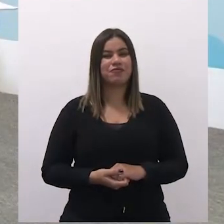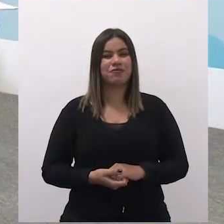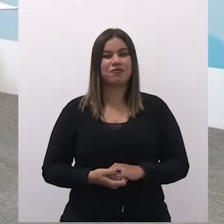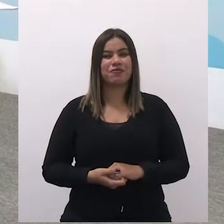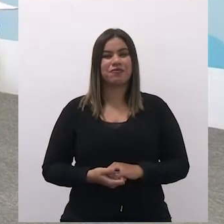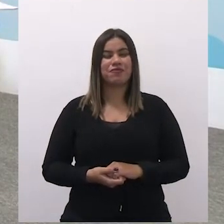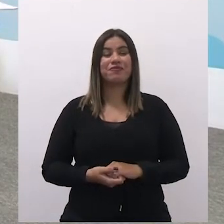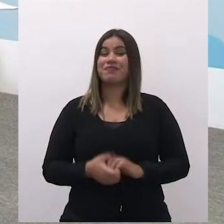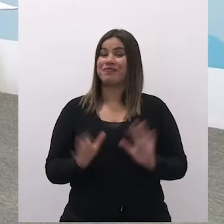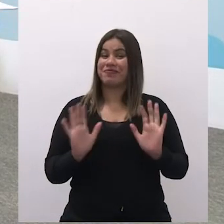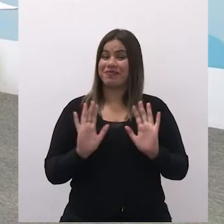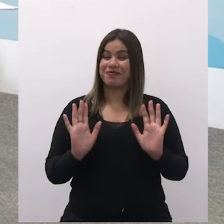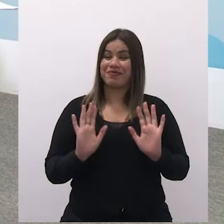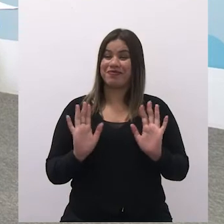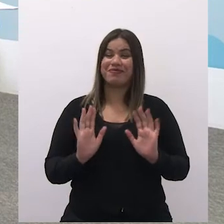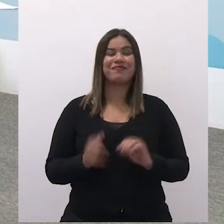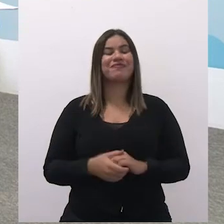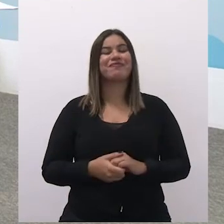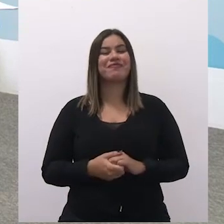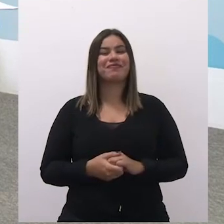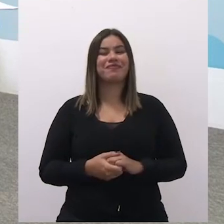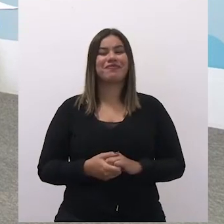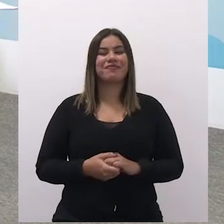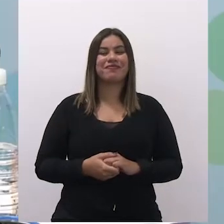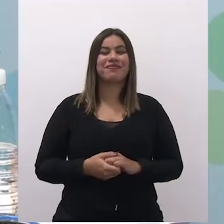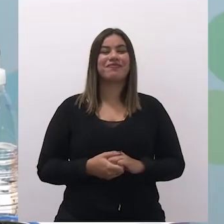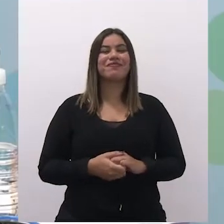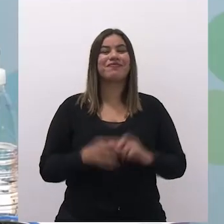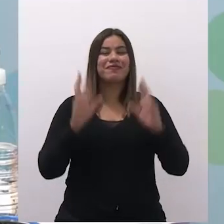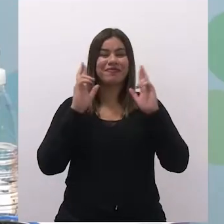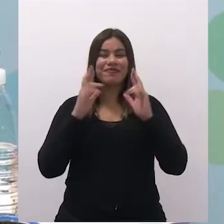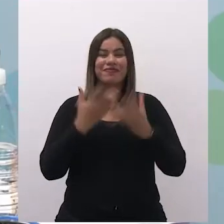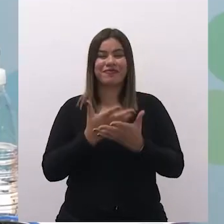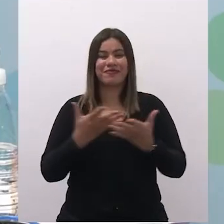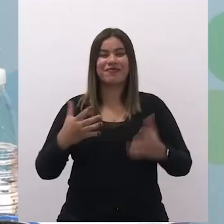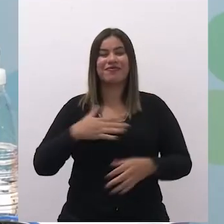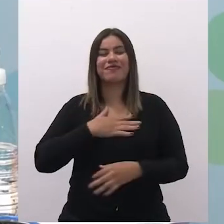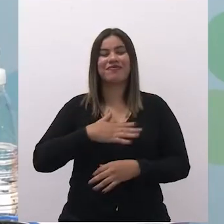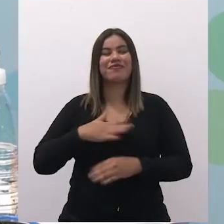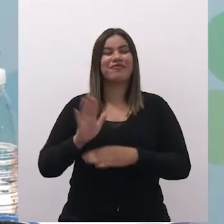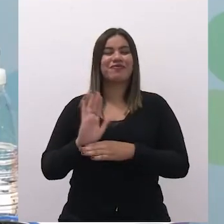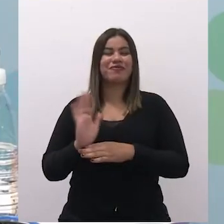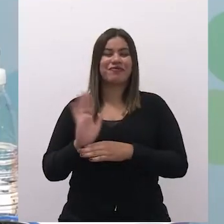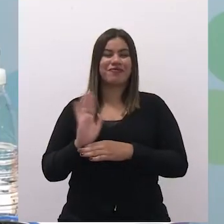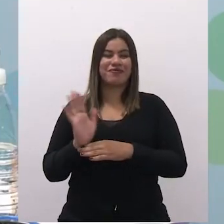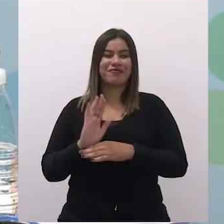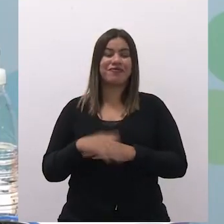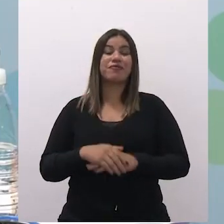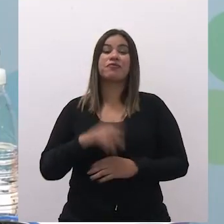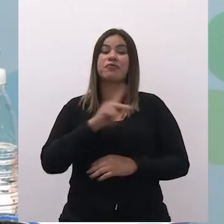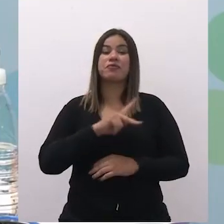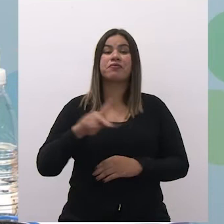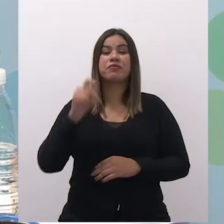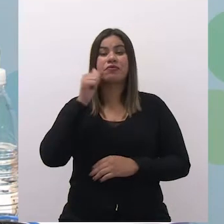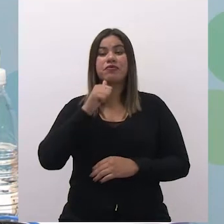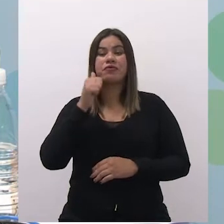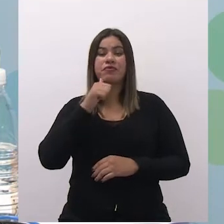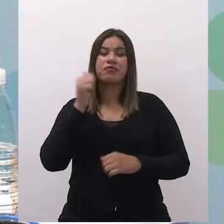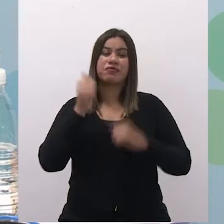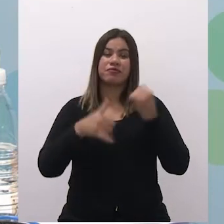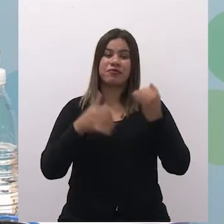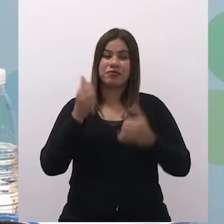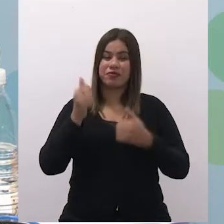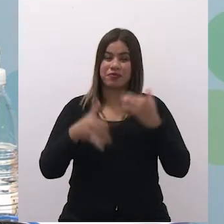Oi, pessoal. Espero que vocês tenham gostado aí do nosso vídeo. A professora trouxe, né,